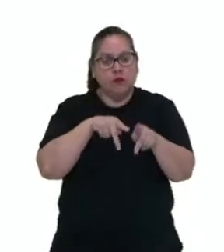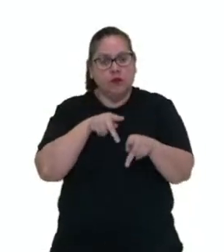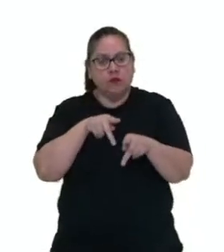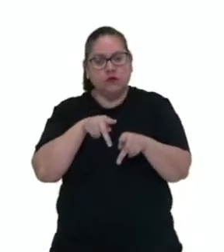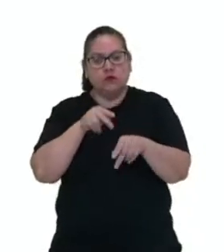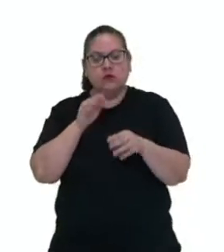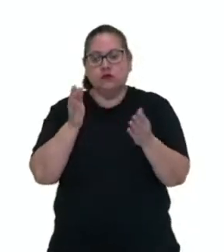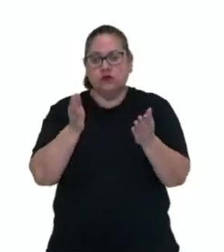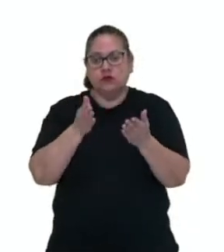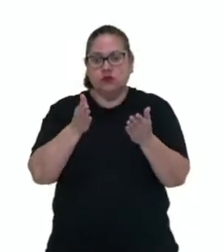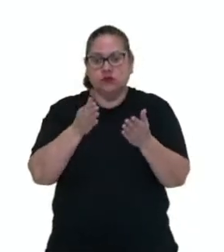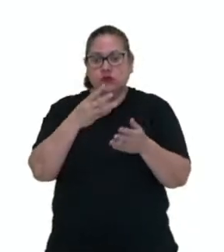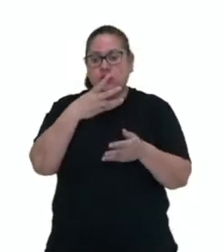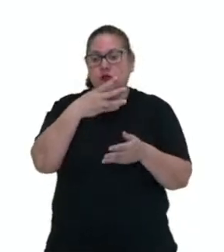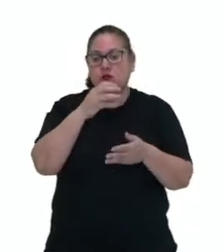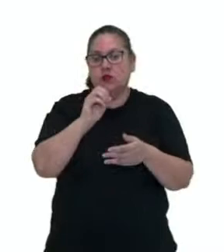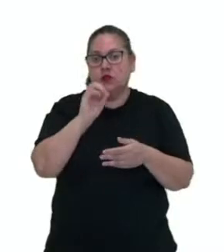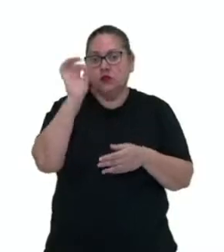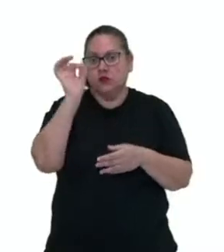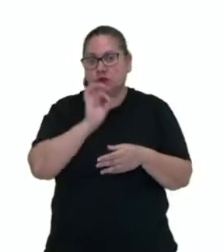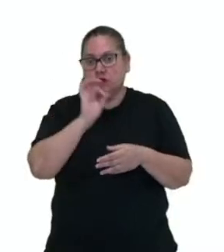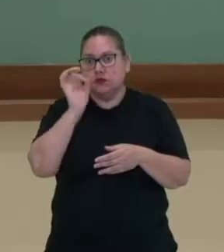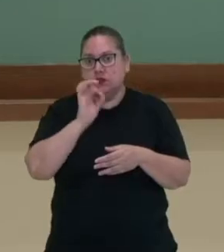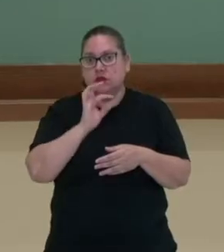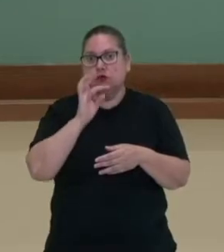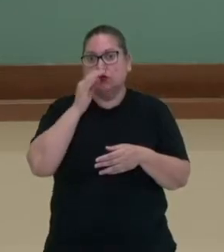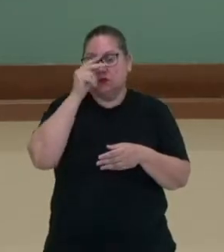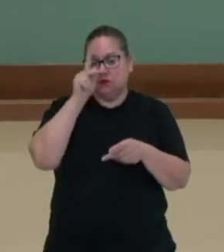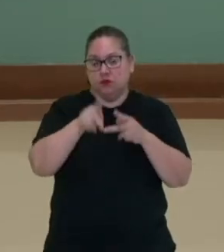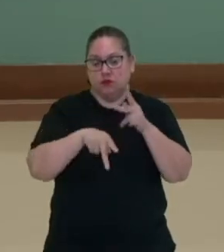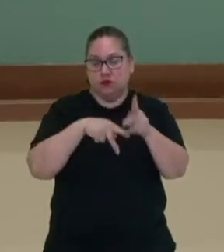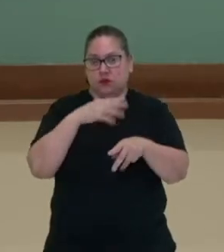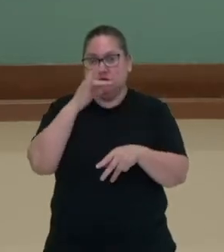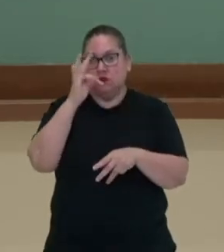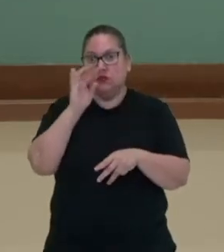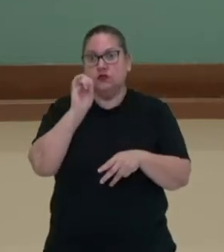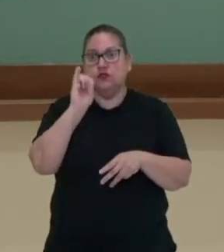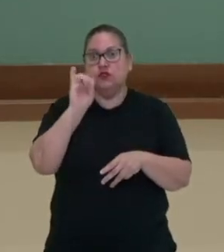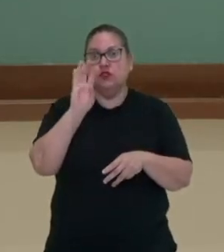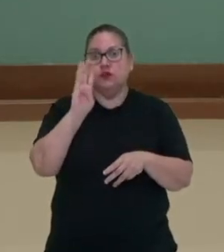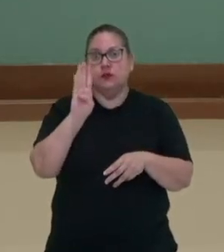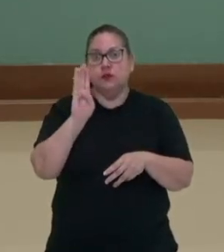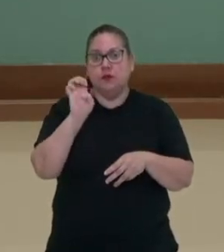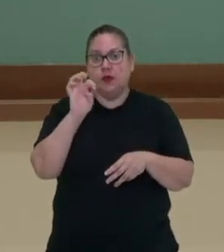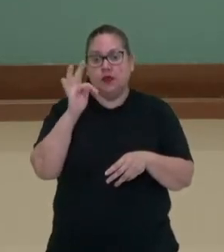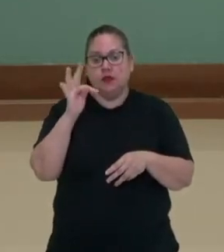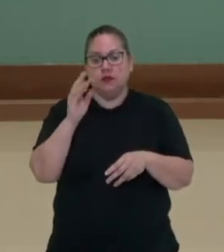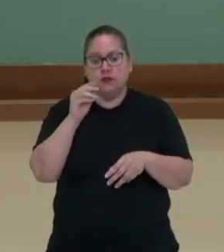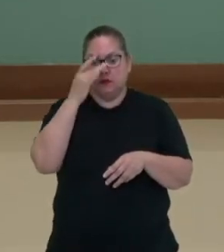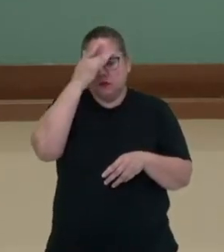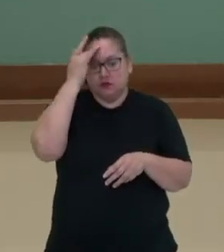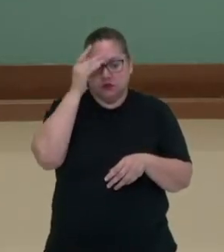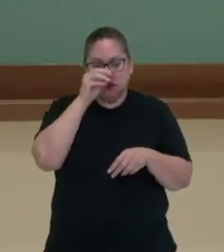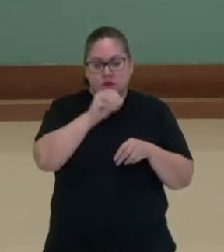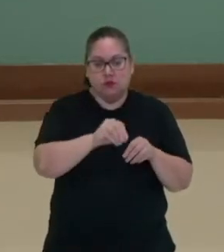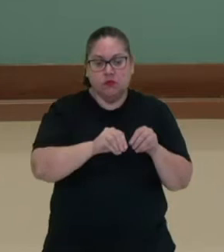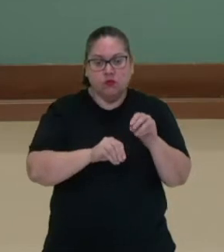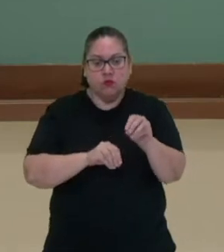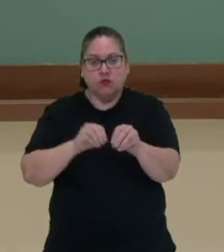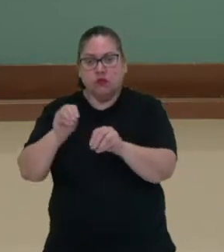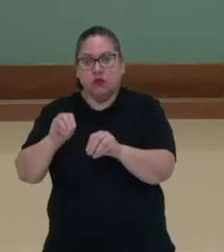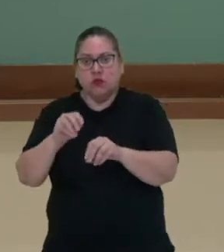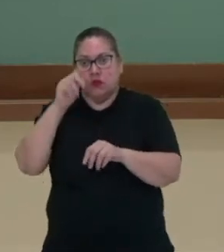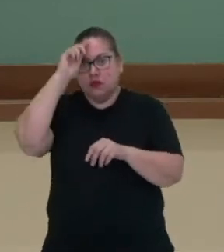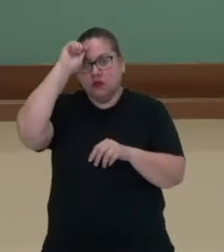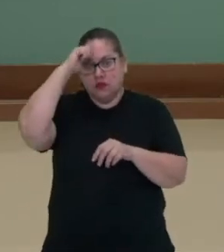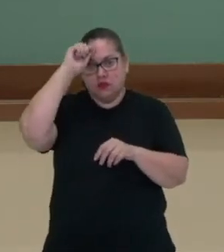seminômades. 40% da população do Tibete, por exemplo, são de povos nômades. Povos na África também, como